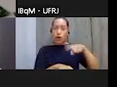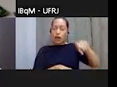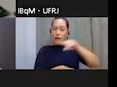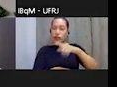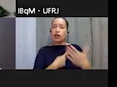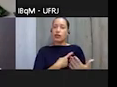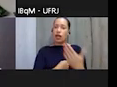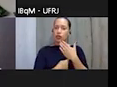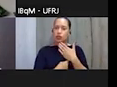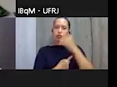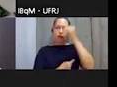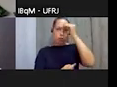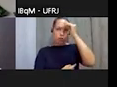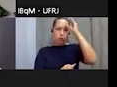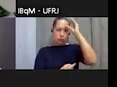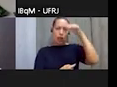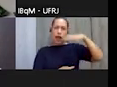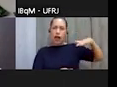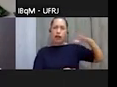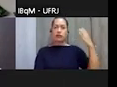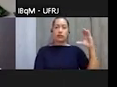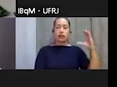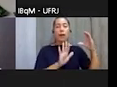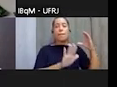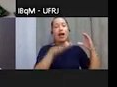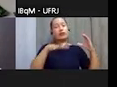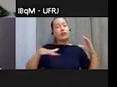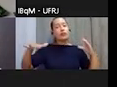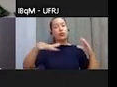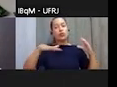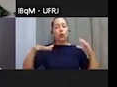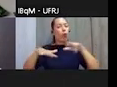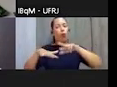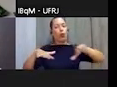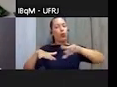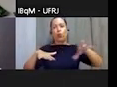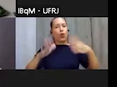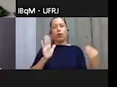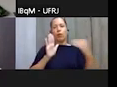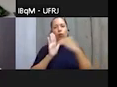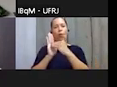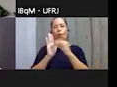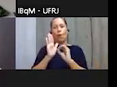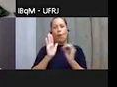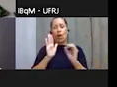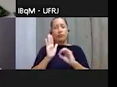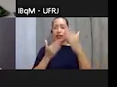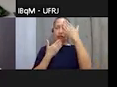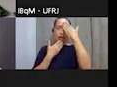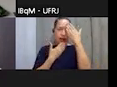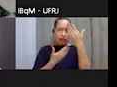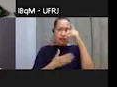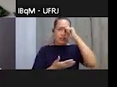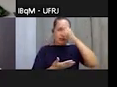para o conhecimento científico, mas que, em geral, não são citadas nem nos agradecimentos dos